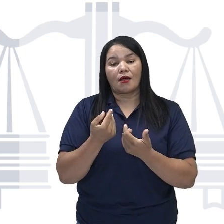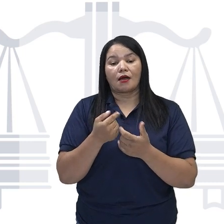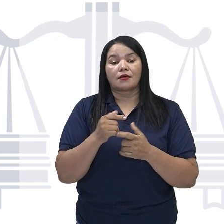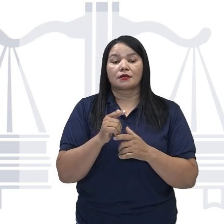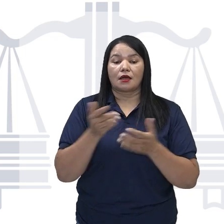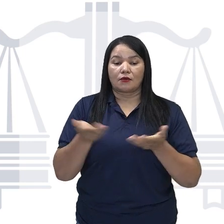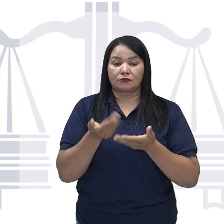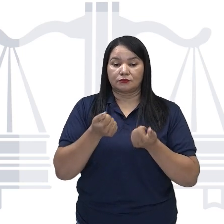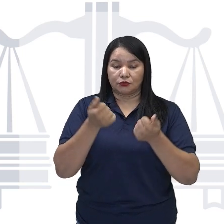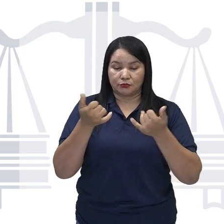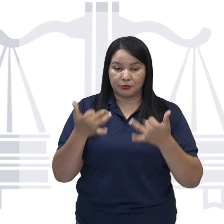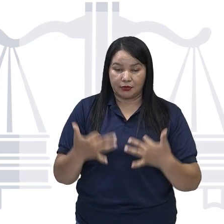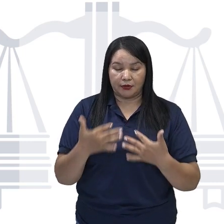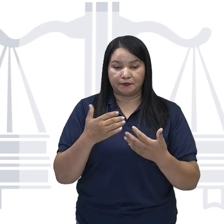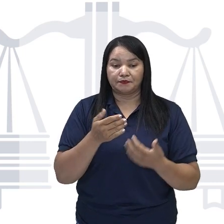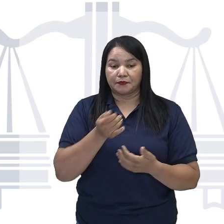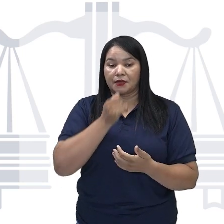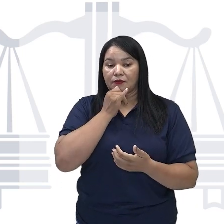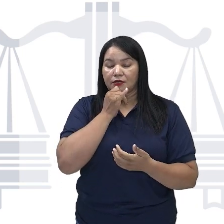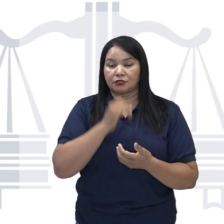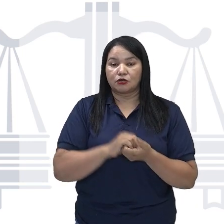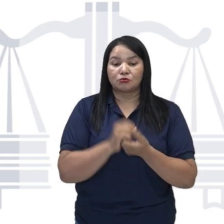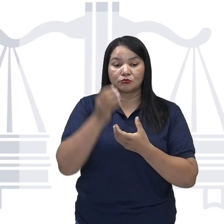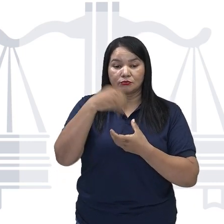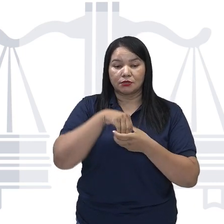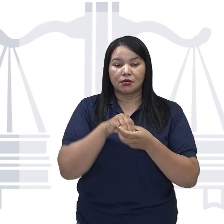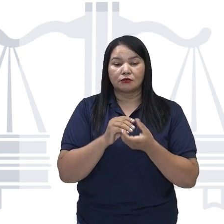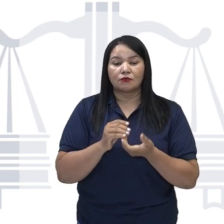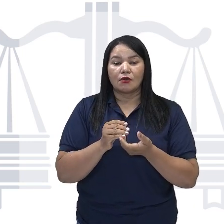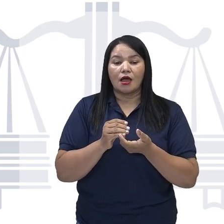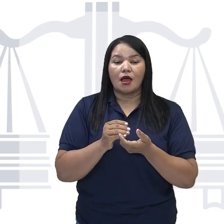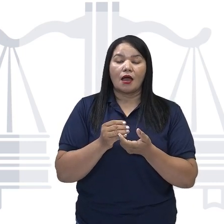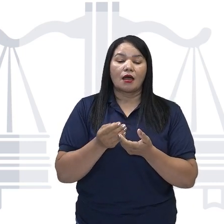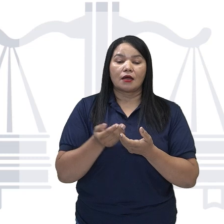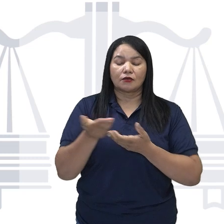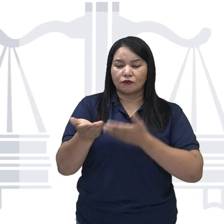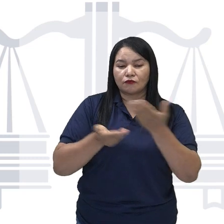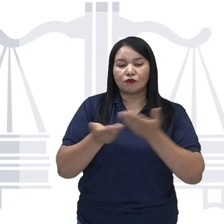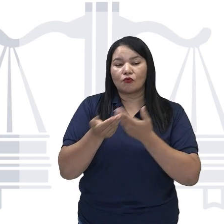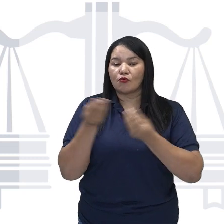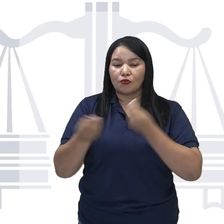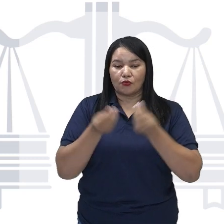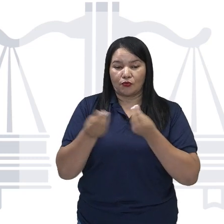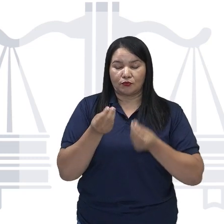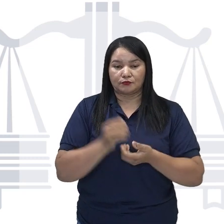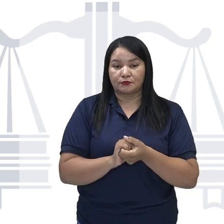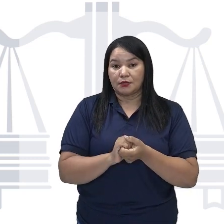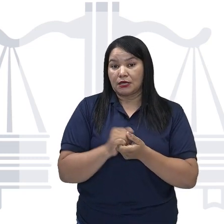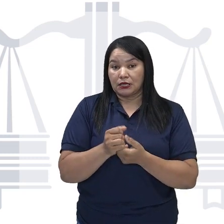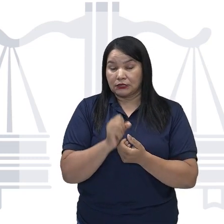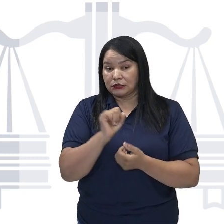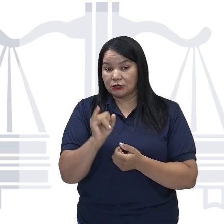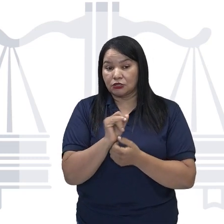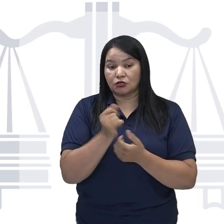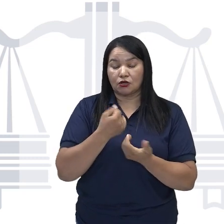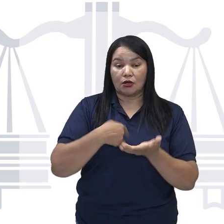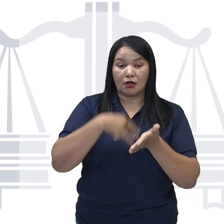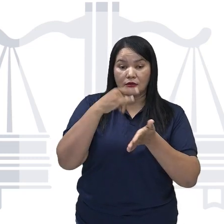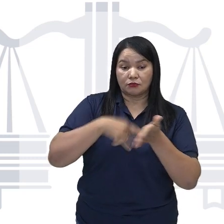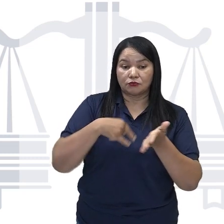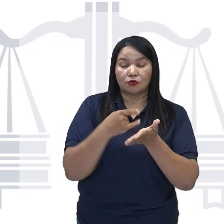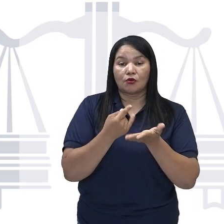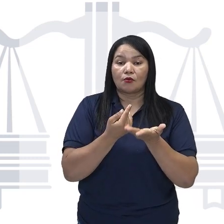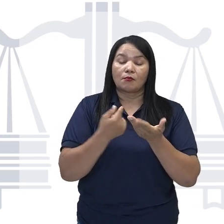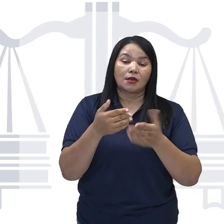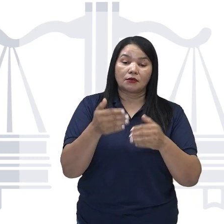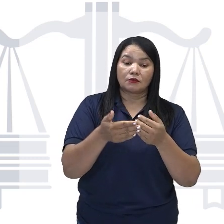tem o pequeno fluxo interno de como é que funciona isso, tanto para a turma em solicitação quanto para turmas novas, né?